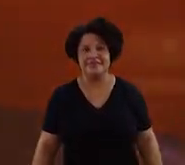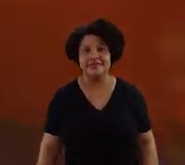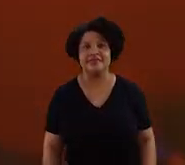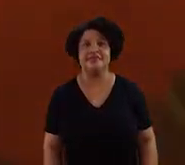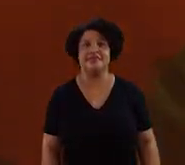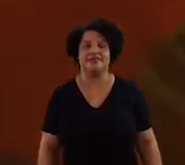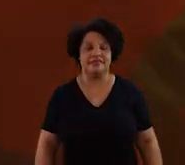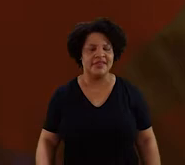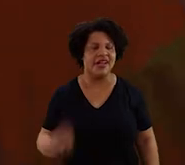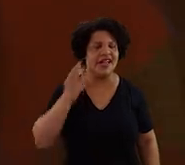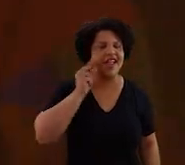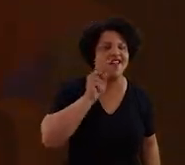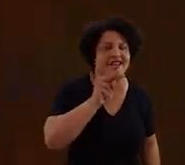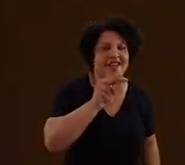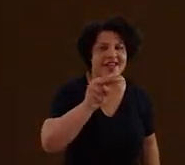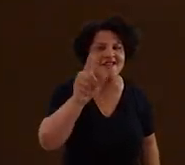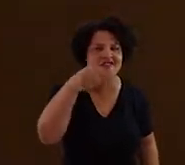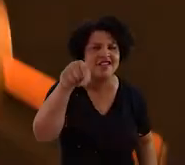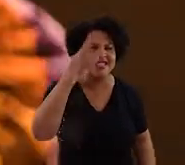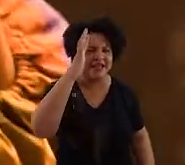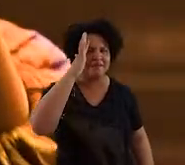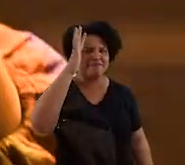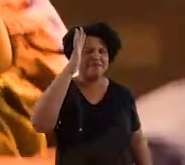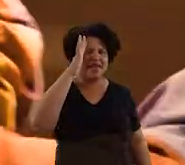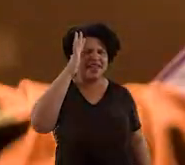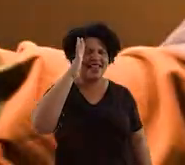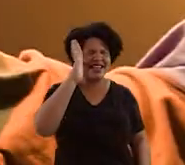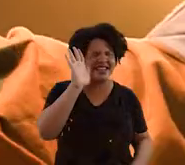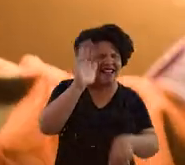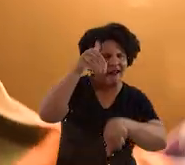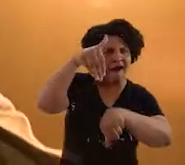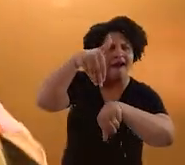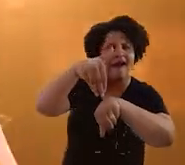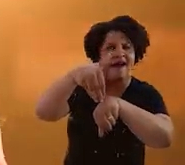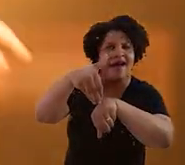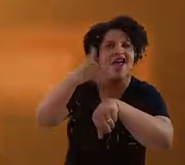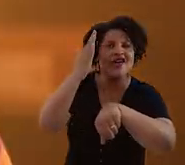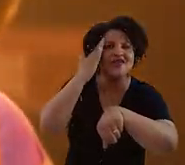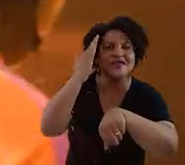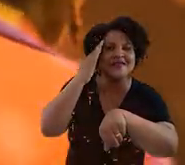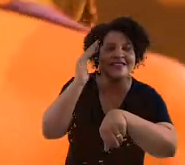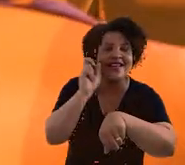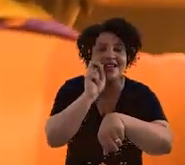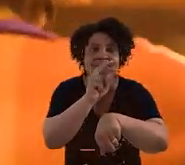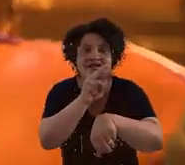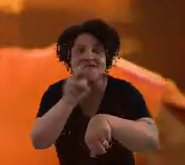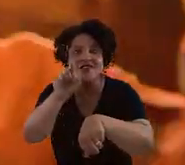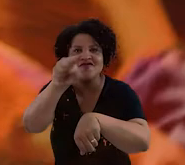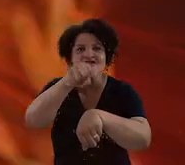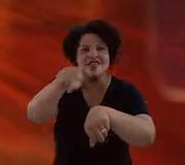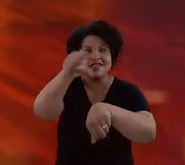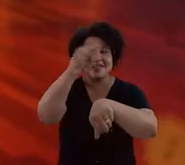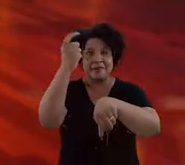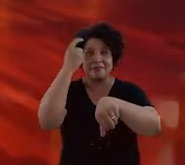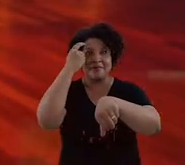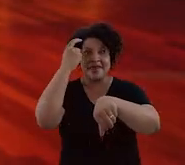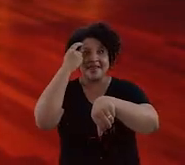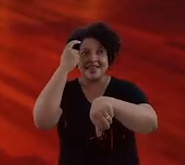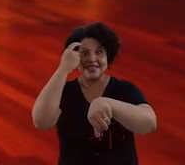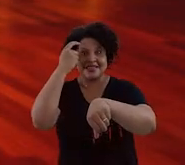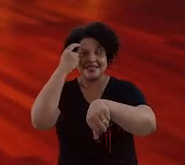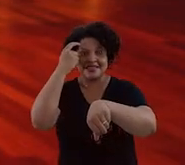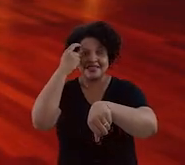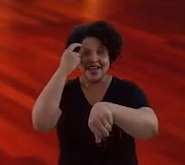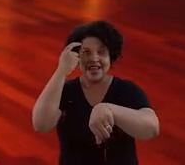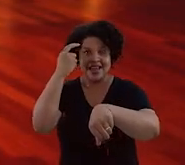Eu escuto o que você pensa. Eu escuto o que você pensa. Chama essa